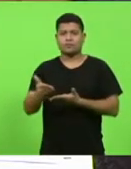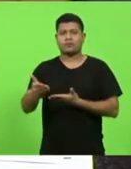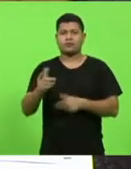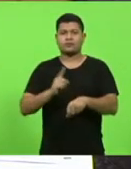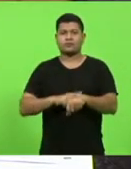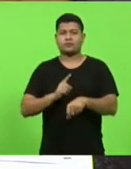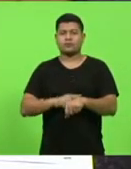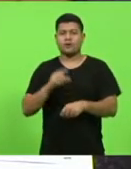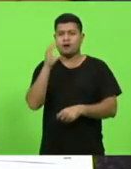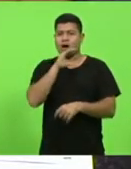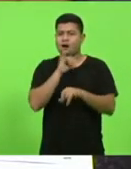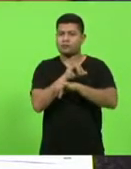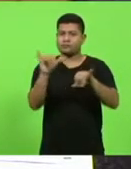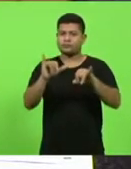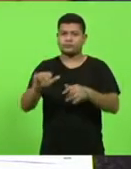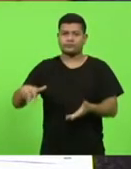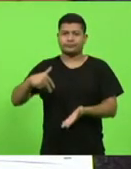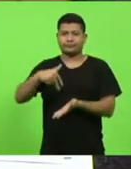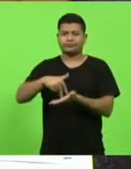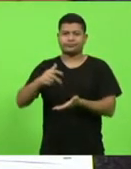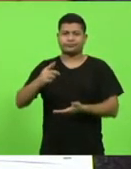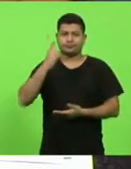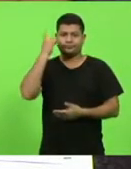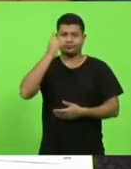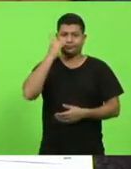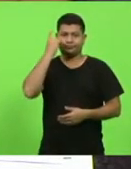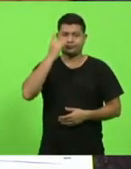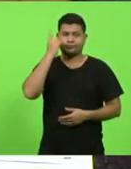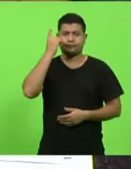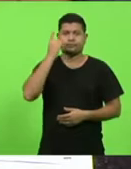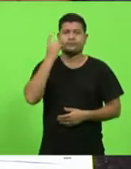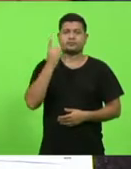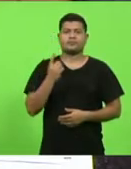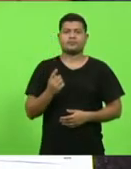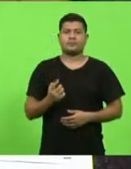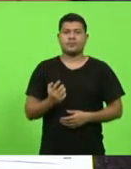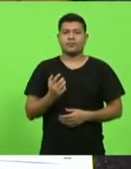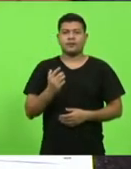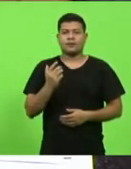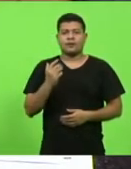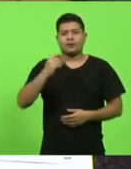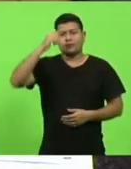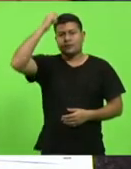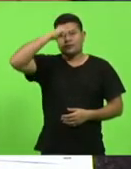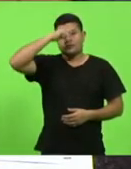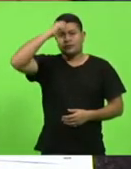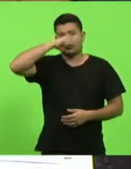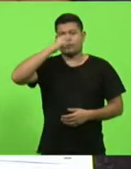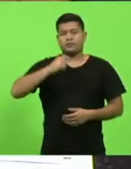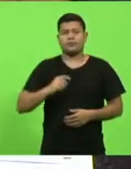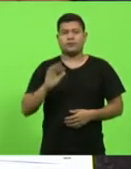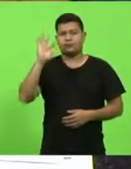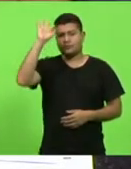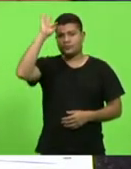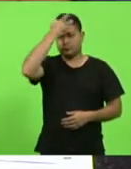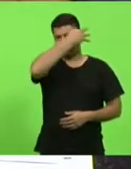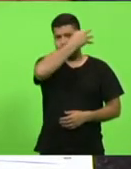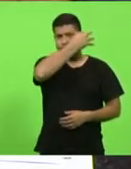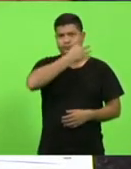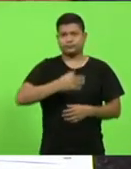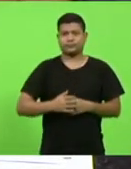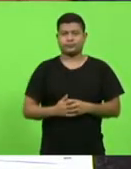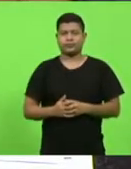breves comunicações, fizeram uso da palavra os senhores deputados Maurício Kudlark e Fabiano da Luz,